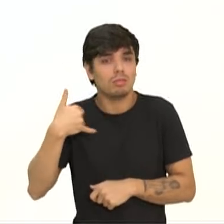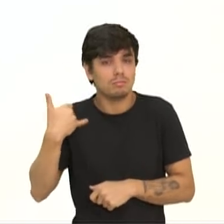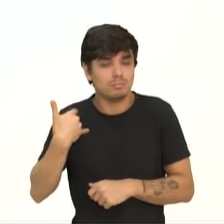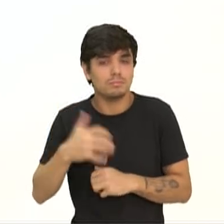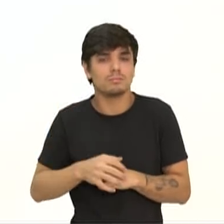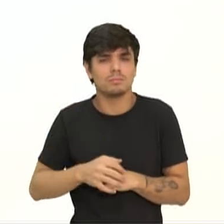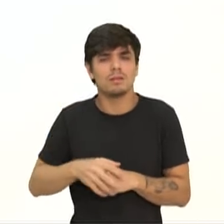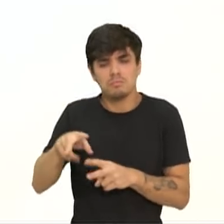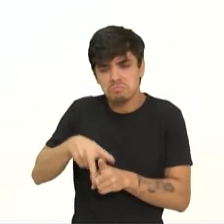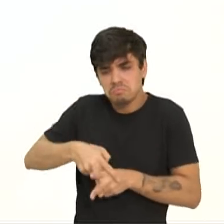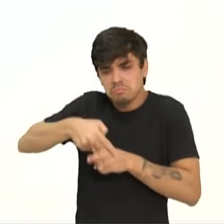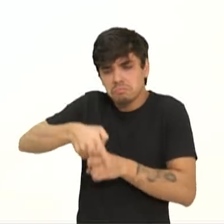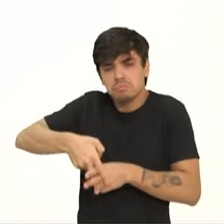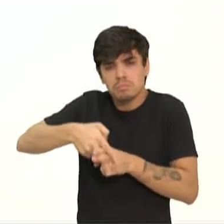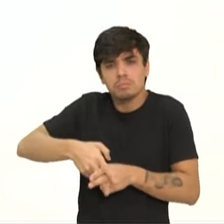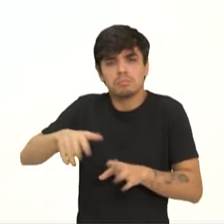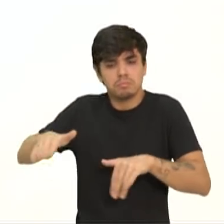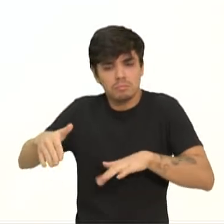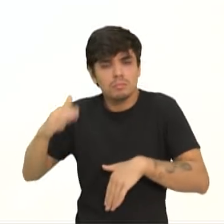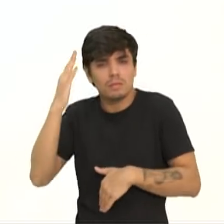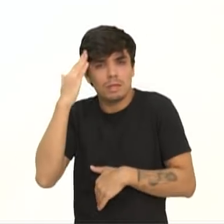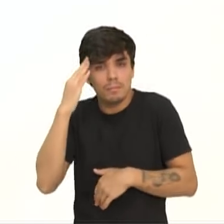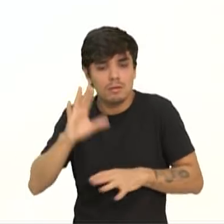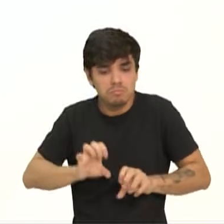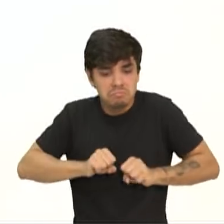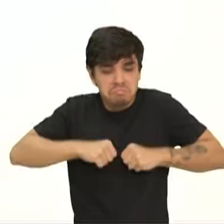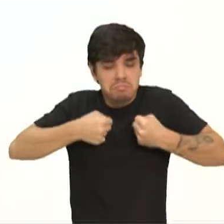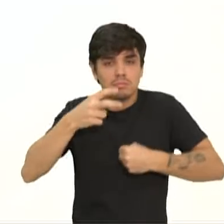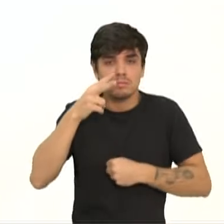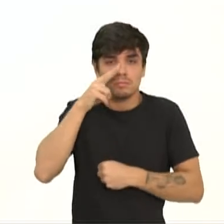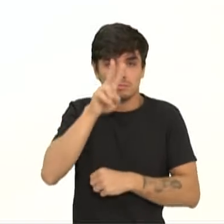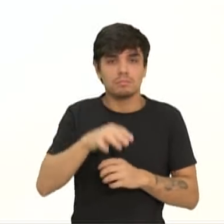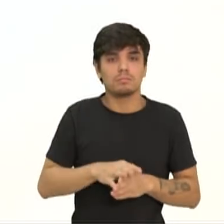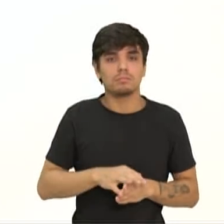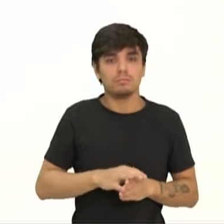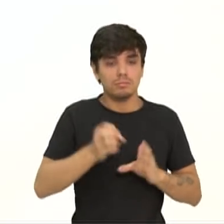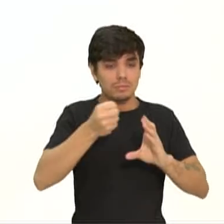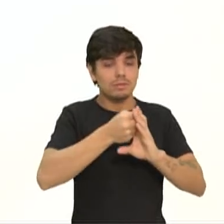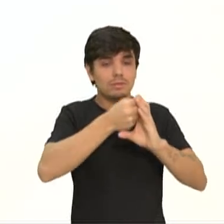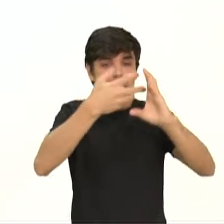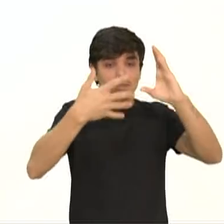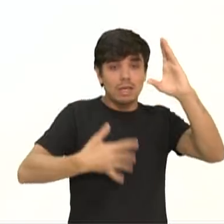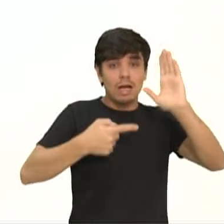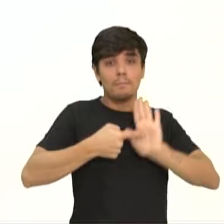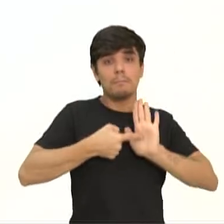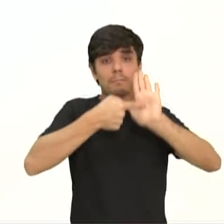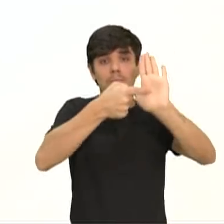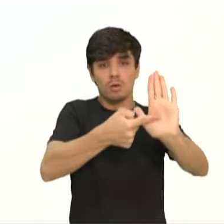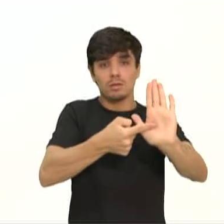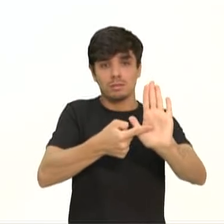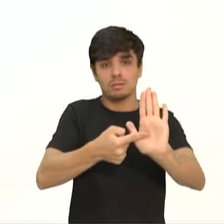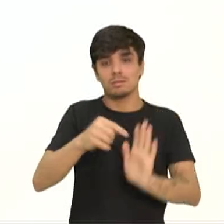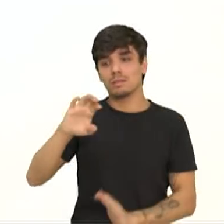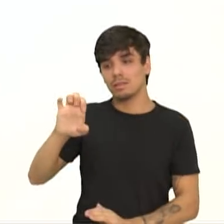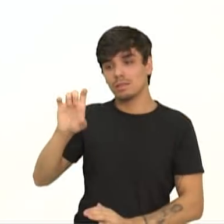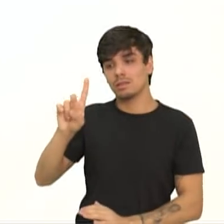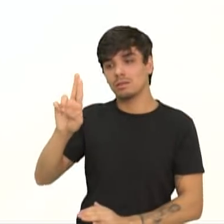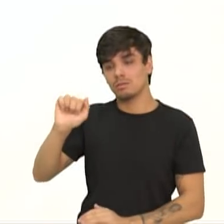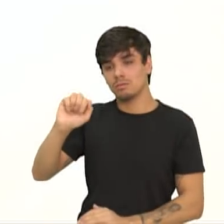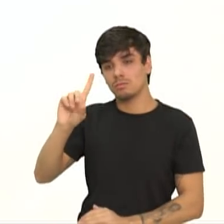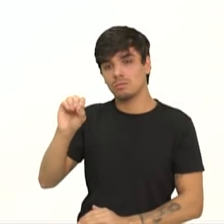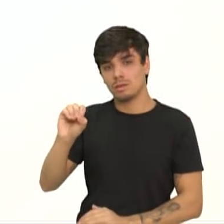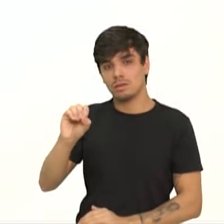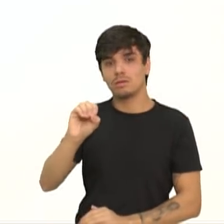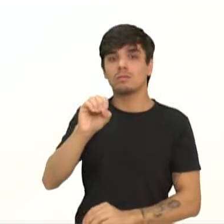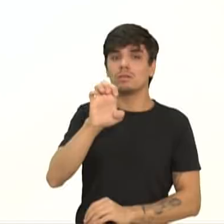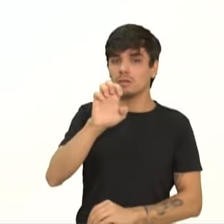bem e sabiam nadar. Destaque as características de Eduardo e Henrique. Percebeu? Os